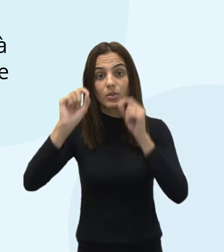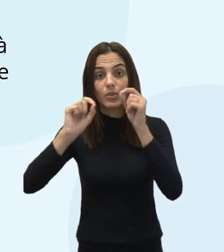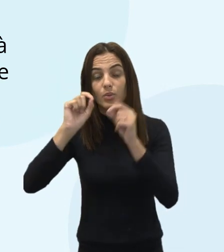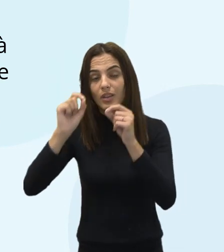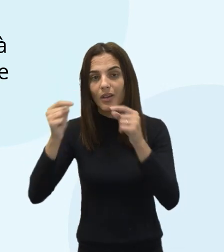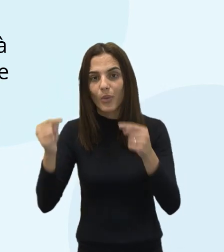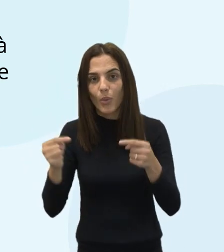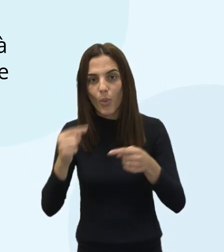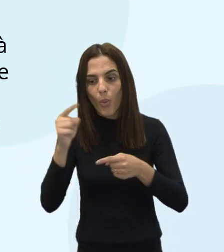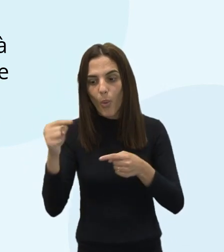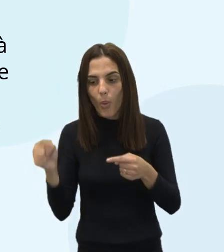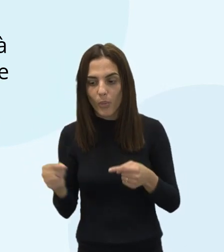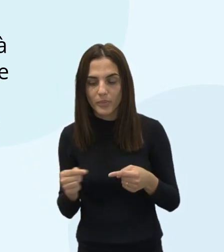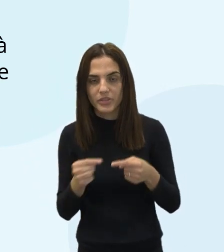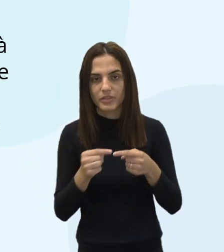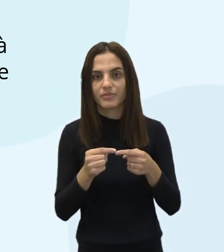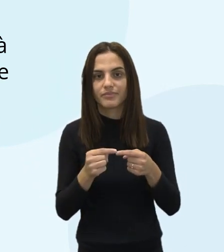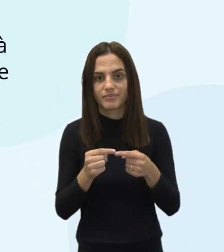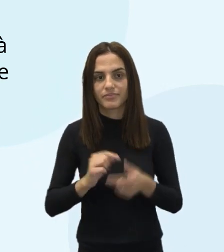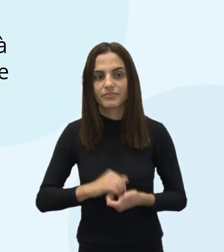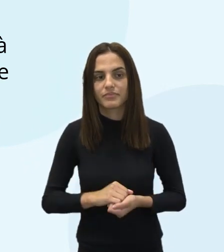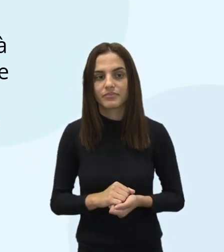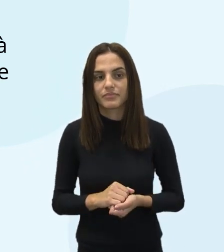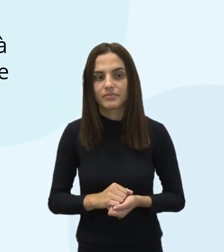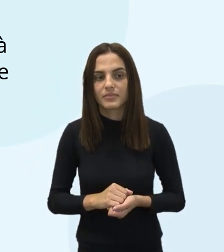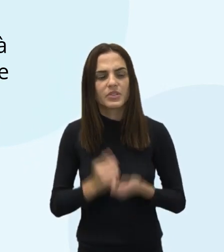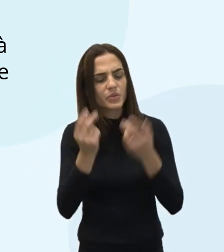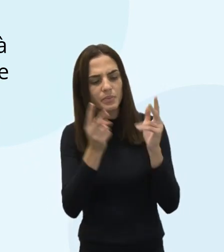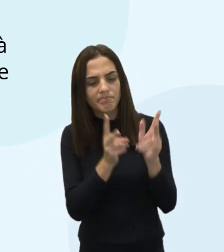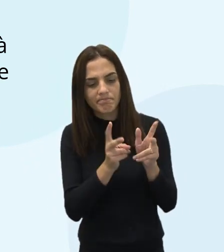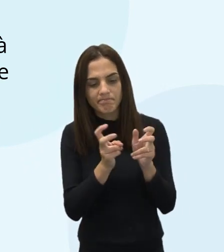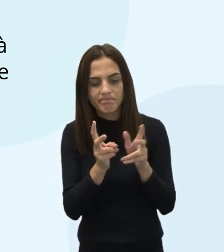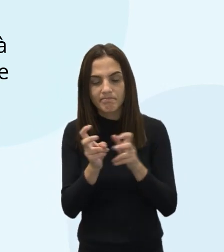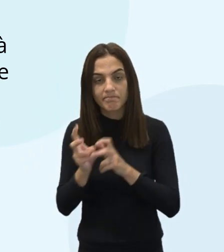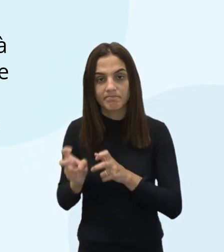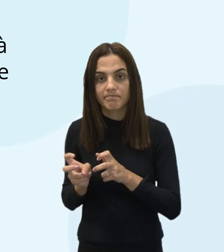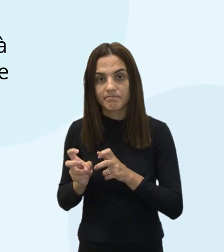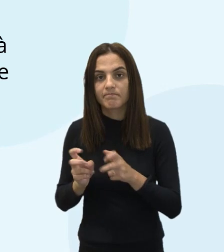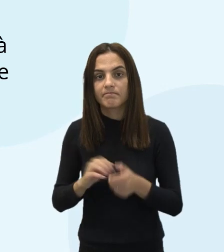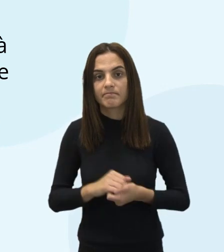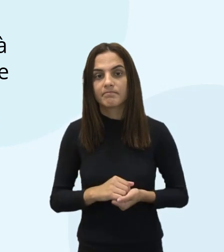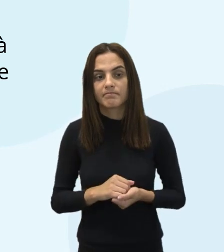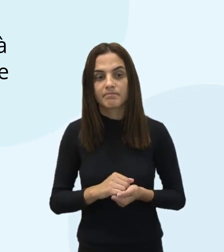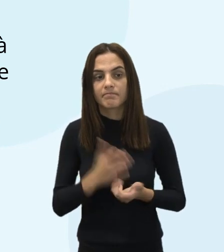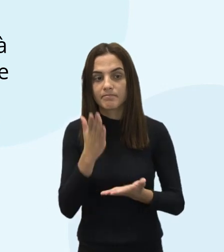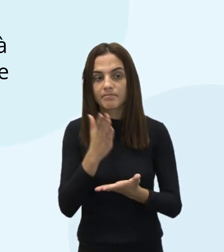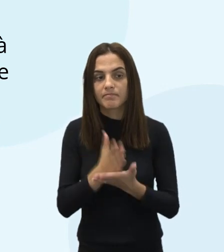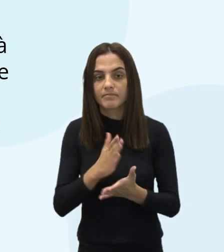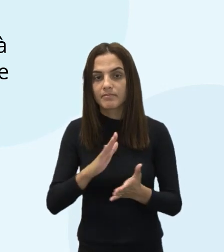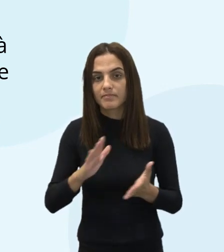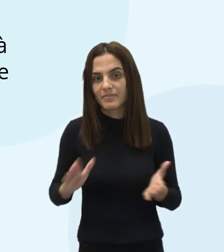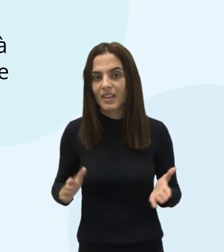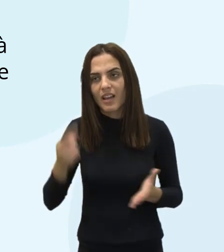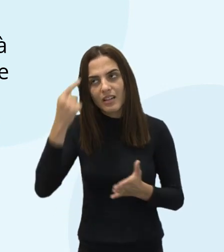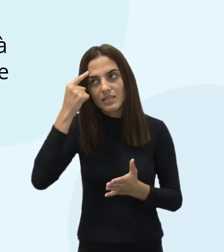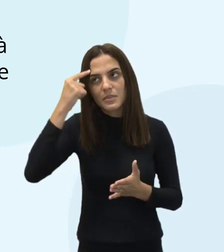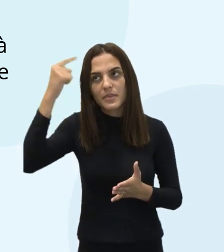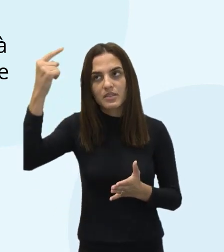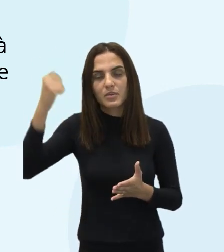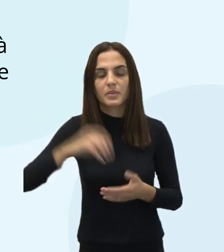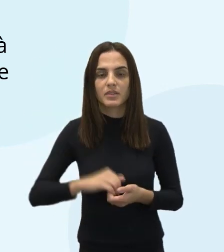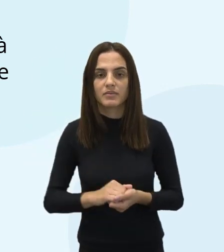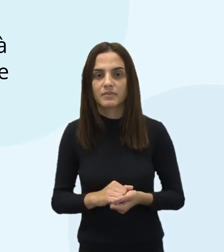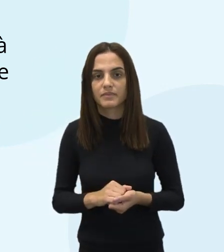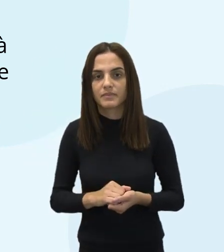também objeto. De perceber isso, né? E romper com essa ideologia dominante, pelo menos